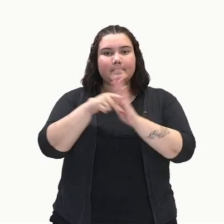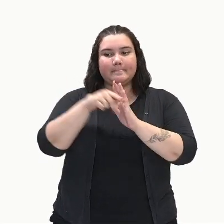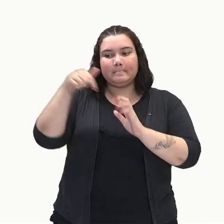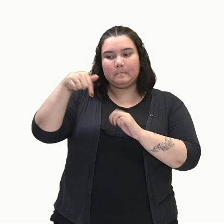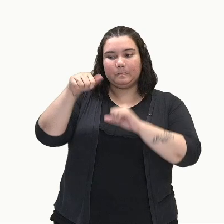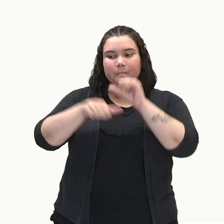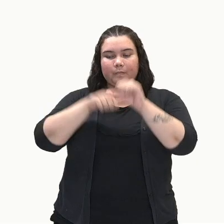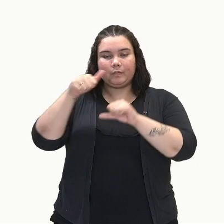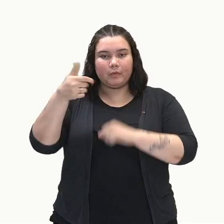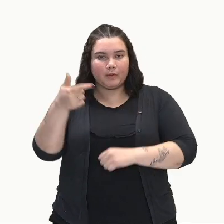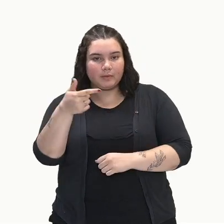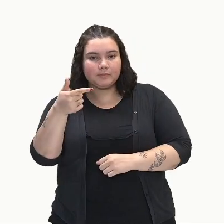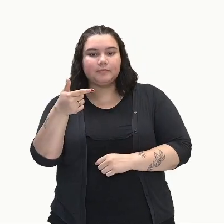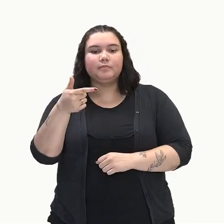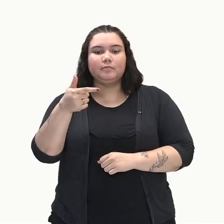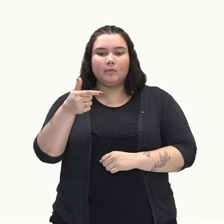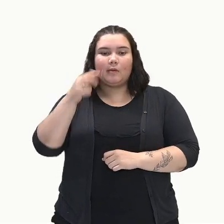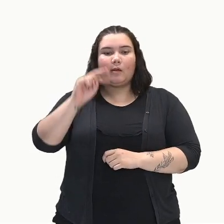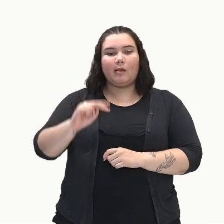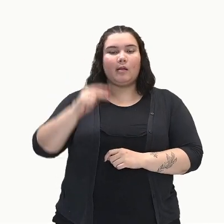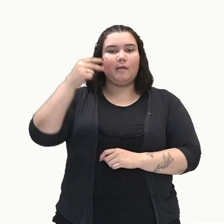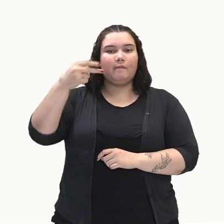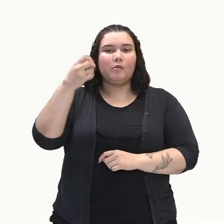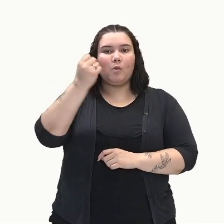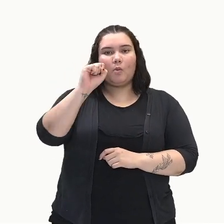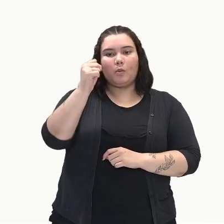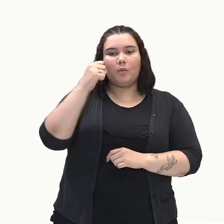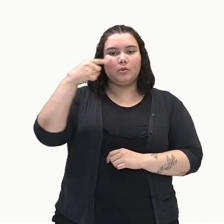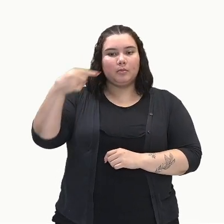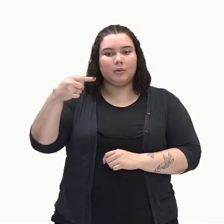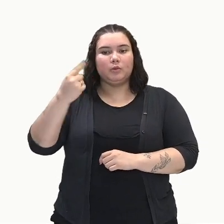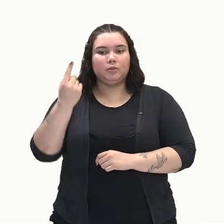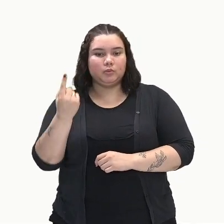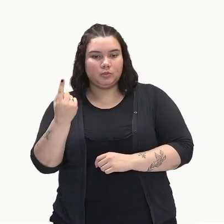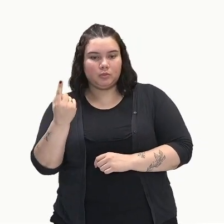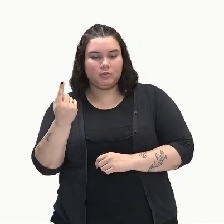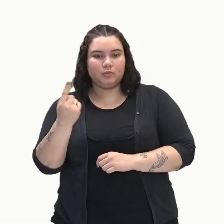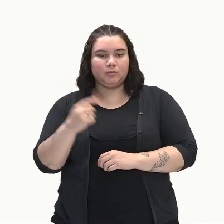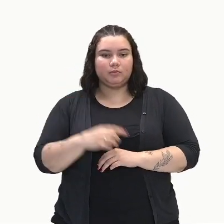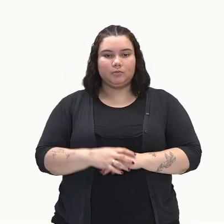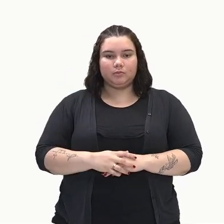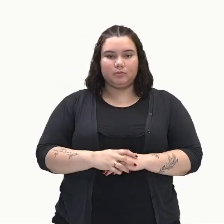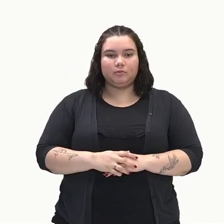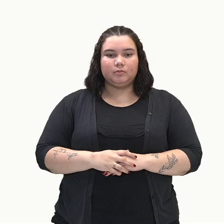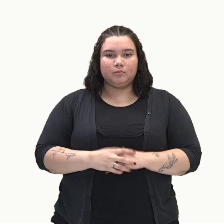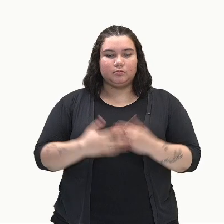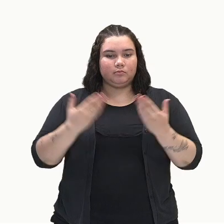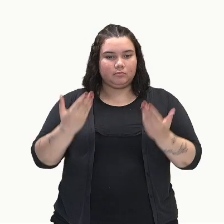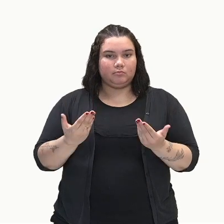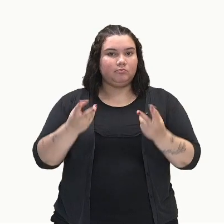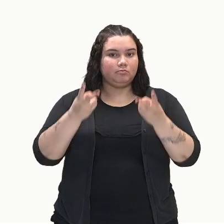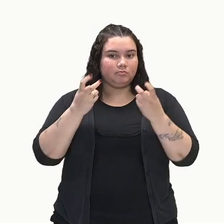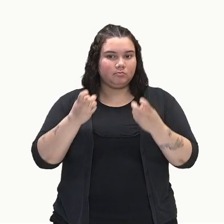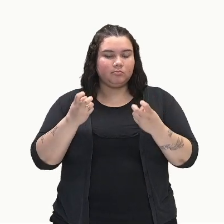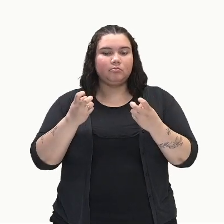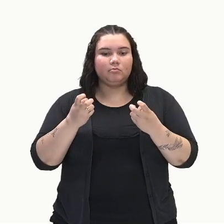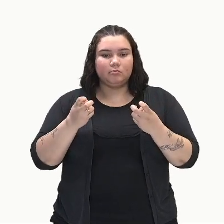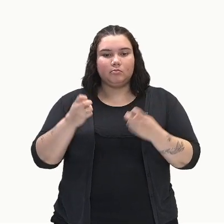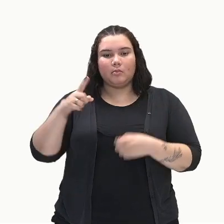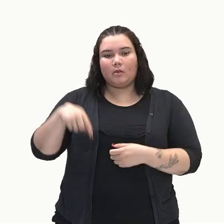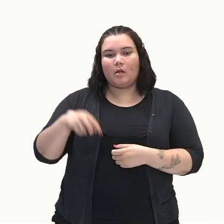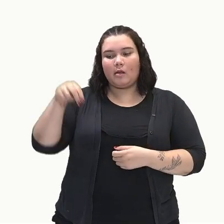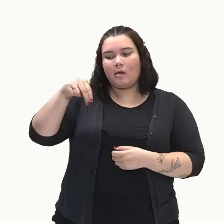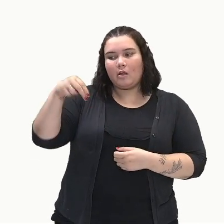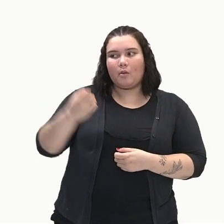2. Tudo isso aqui é elevado a 8 menos 1. Ou seja, N menos 1. N é a quantidade